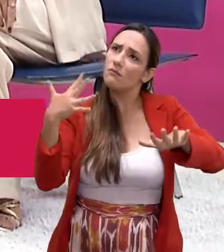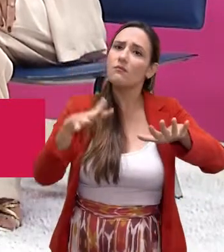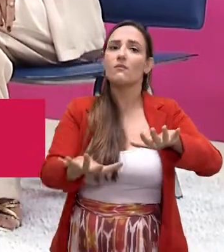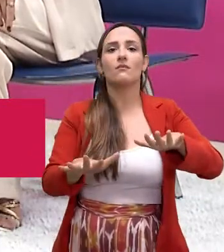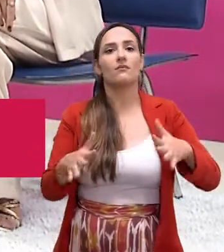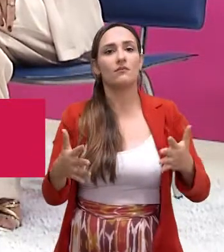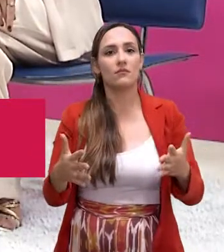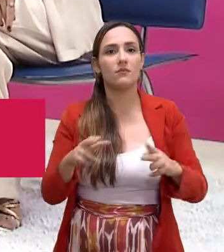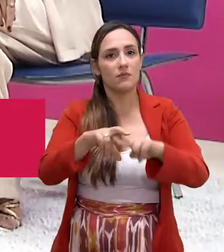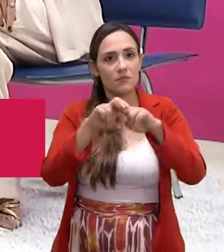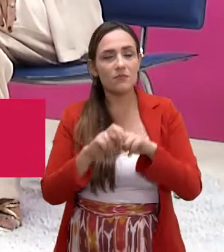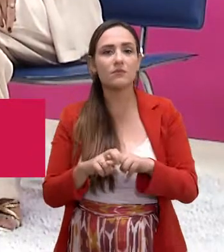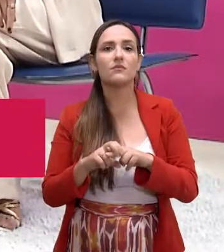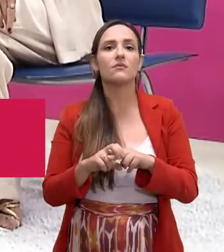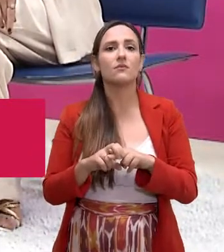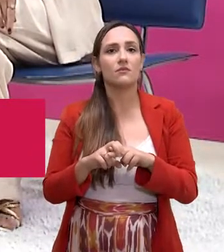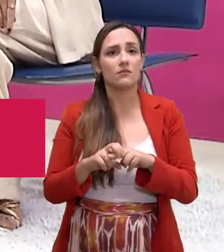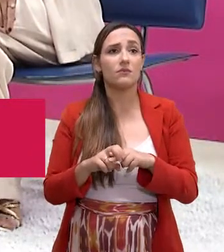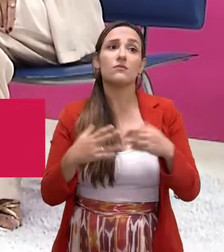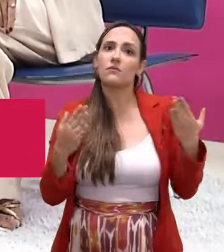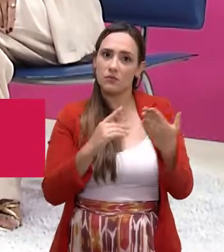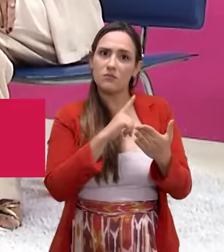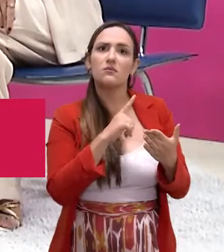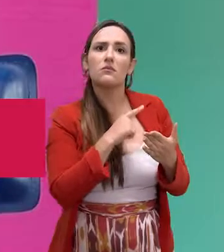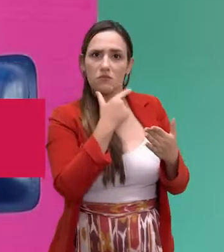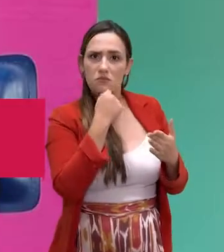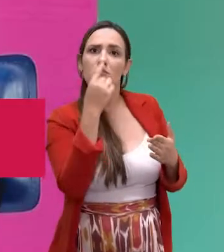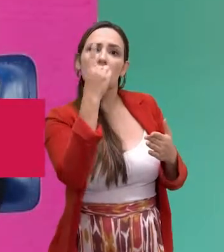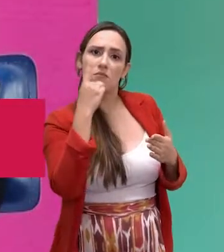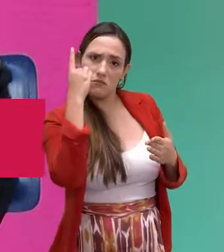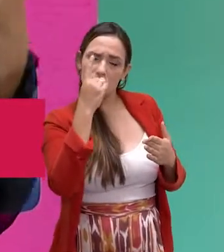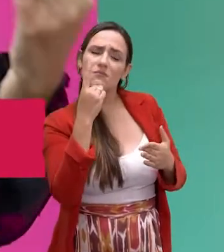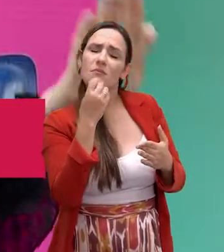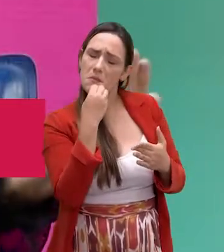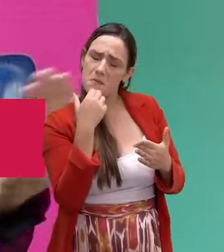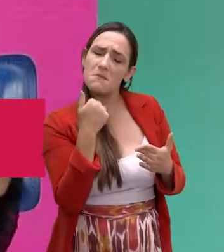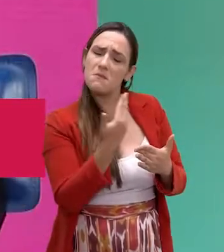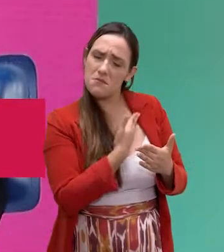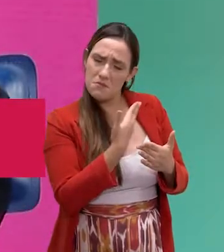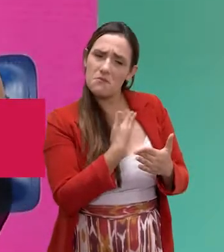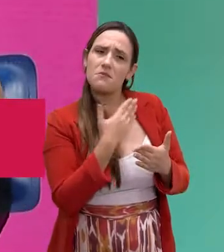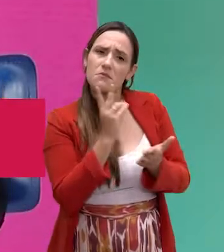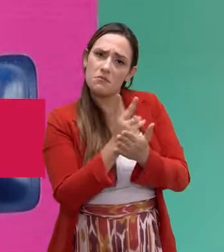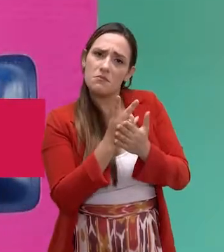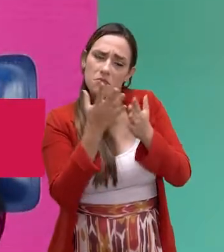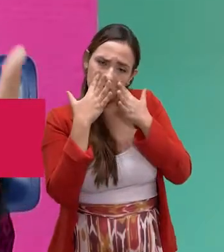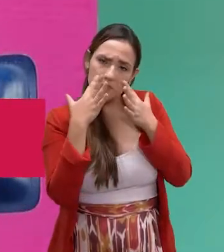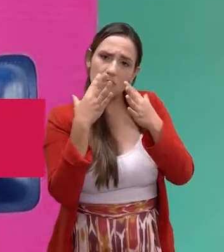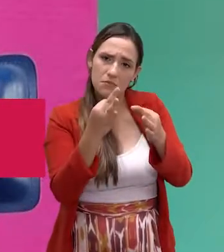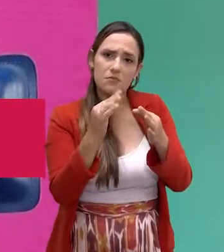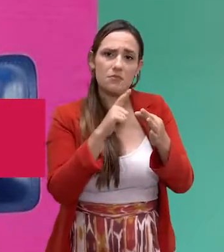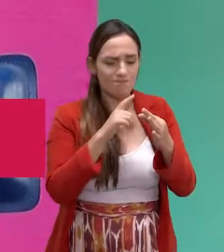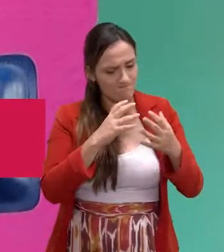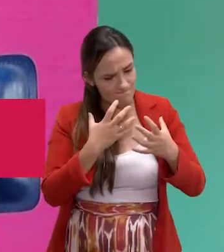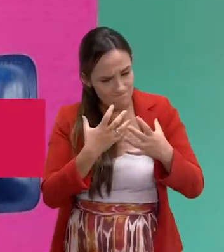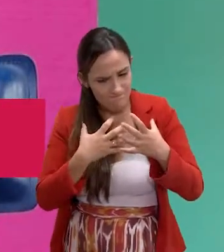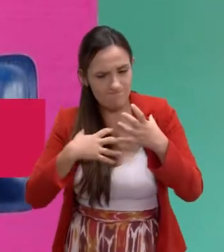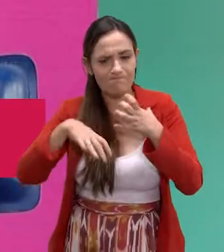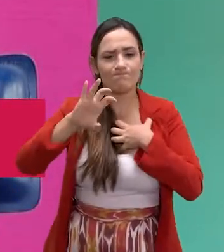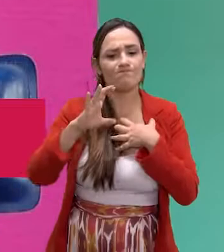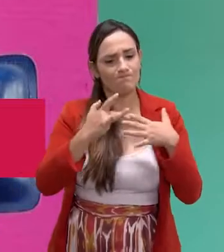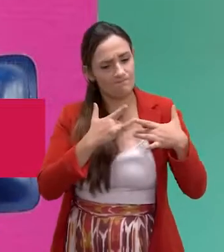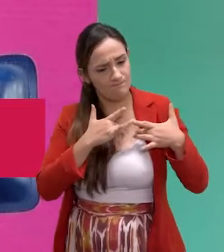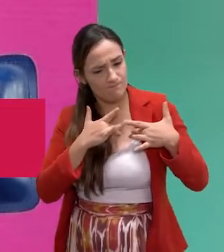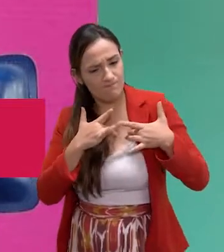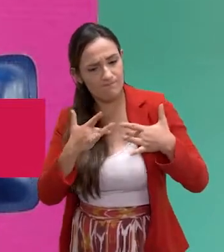Nós contamos com deputados fantásticos hoje, muito parceiros que sempre nos escutam, têm um olhar muito amplo